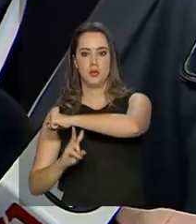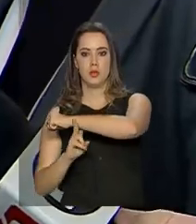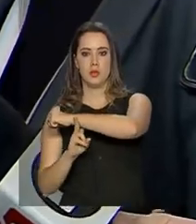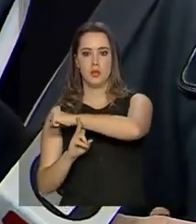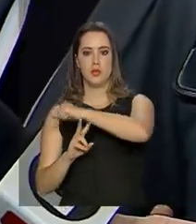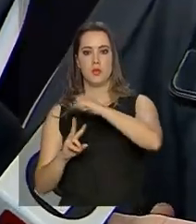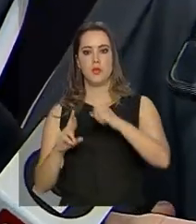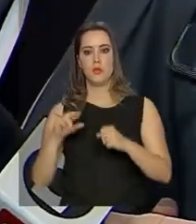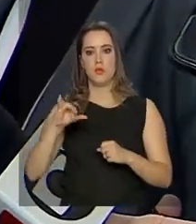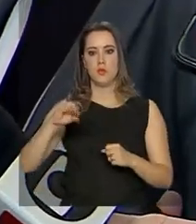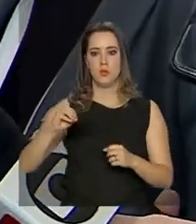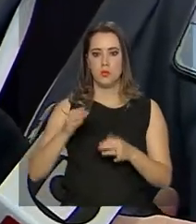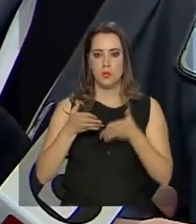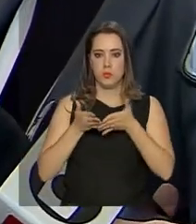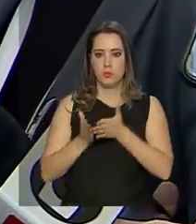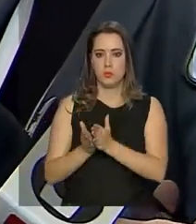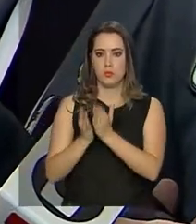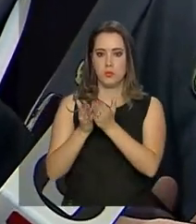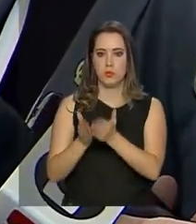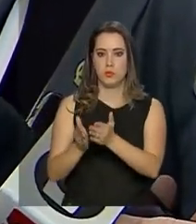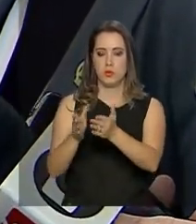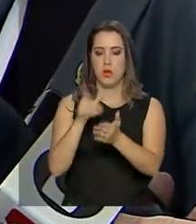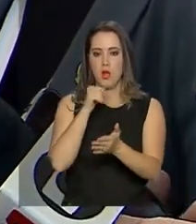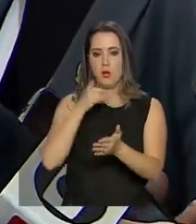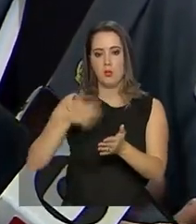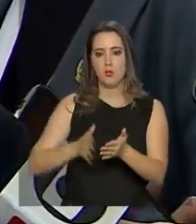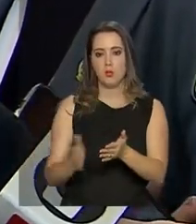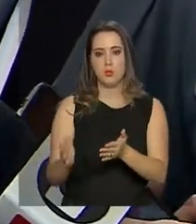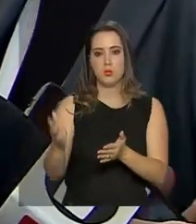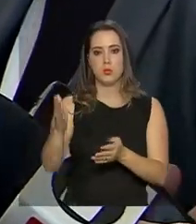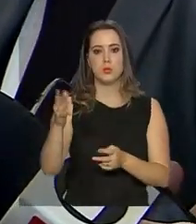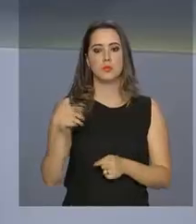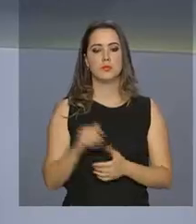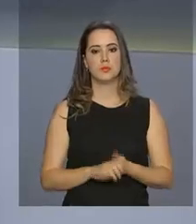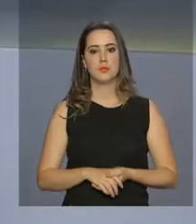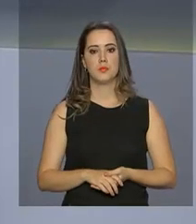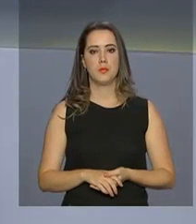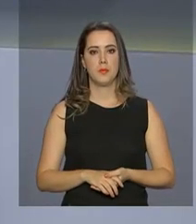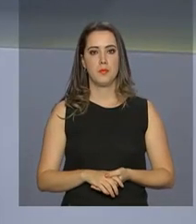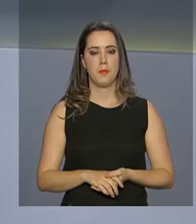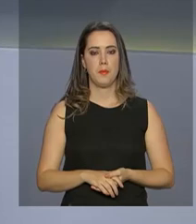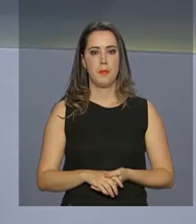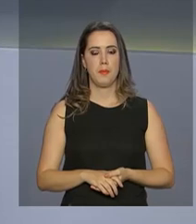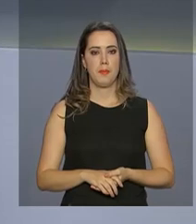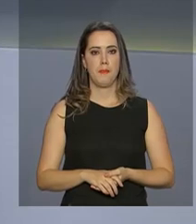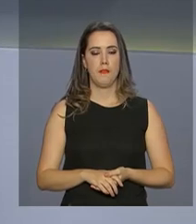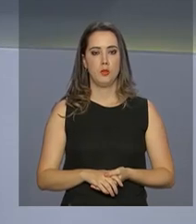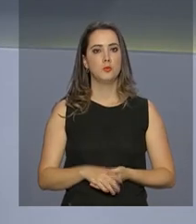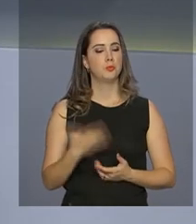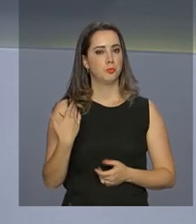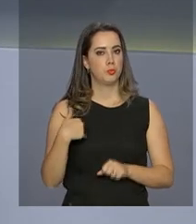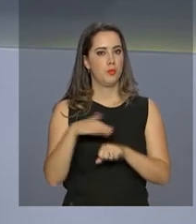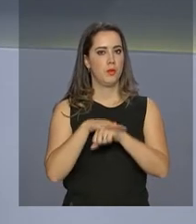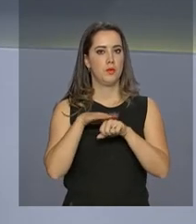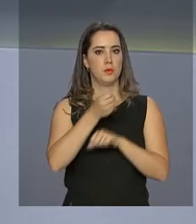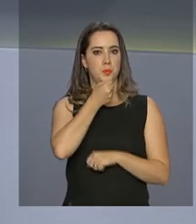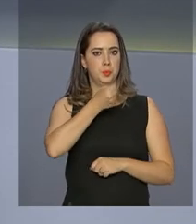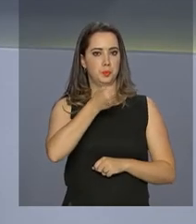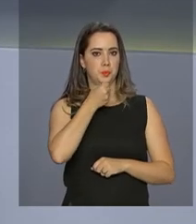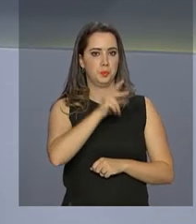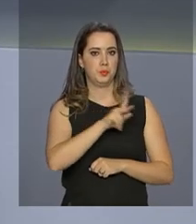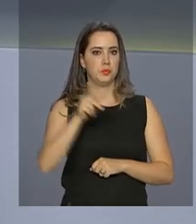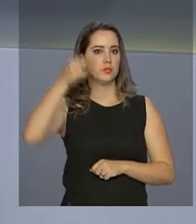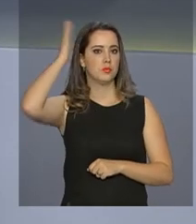apa também mato grosso sul sobre o apa ainda em conversa com os jornalistas o